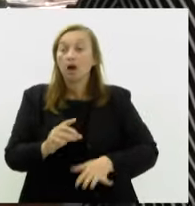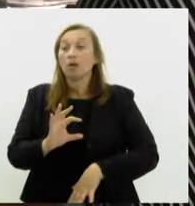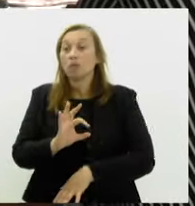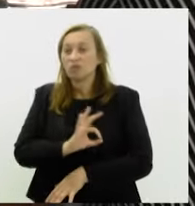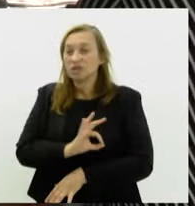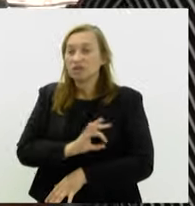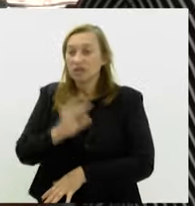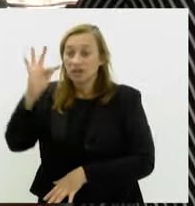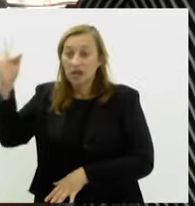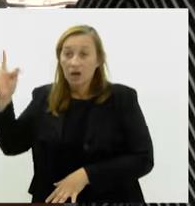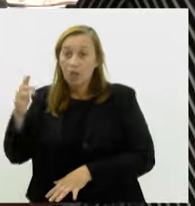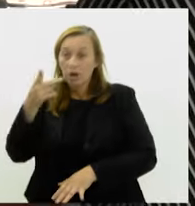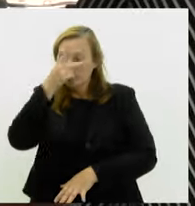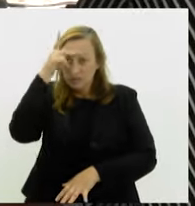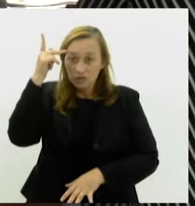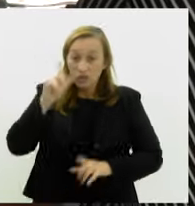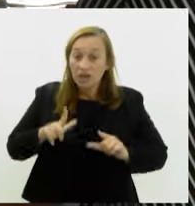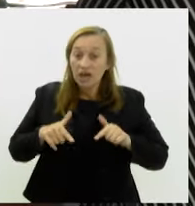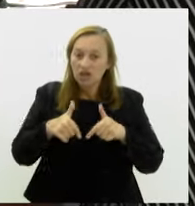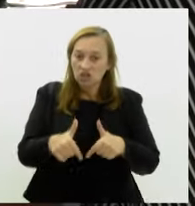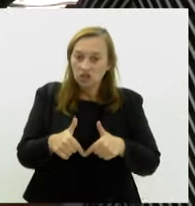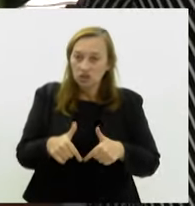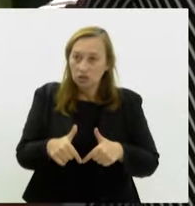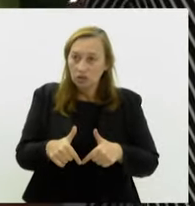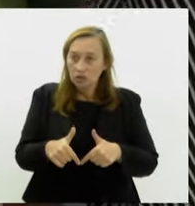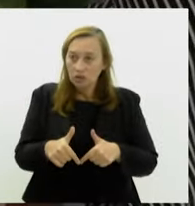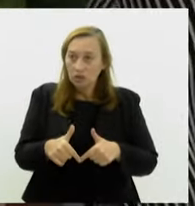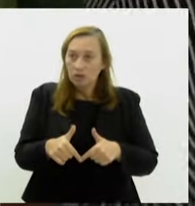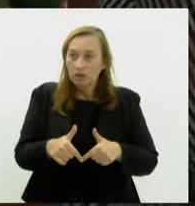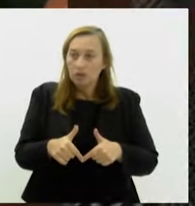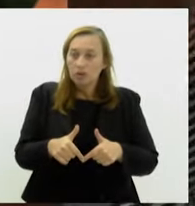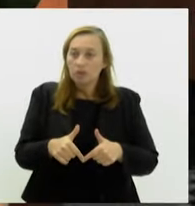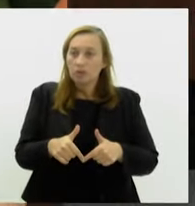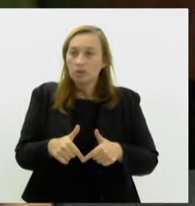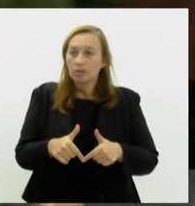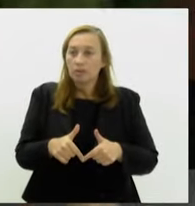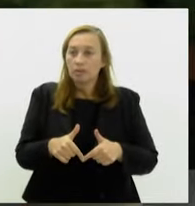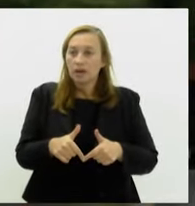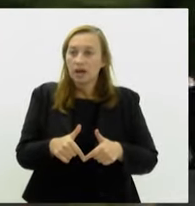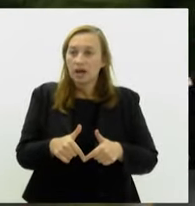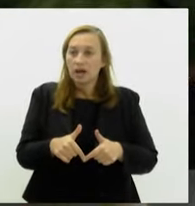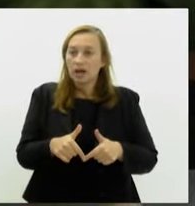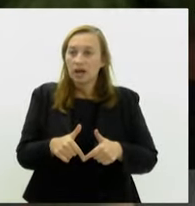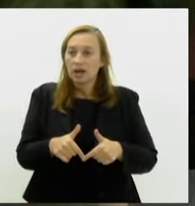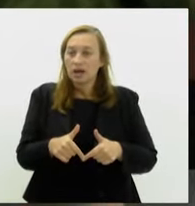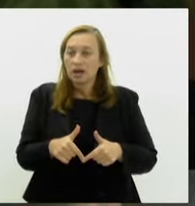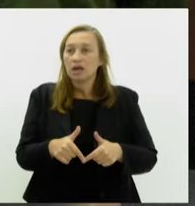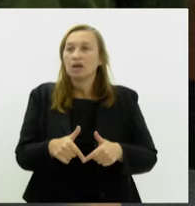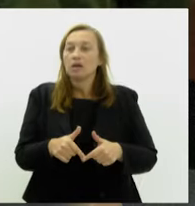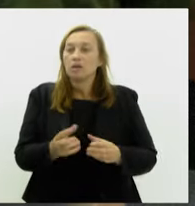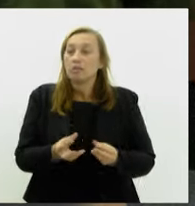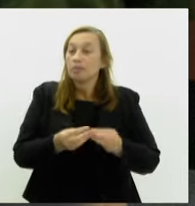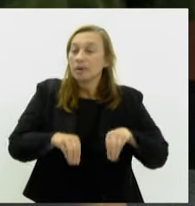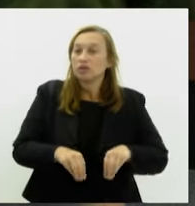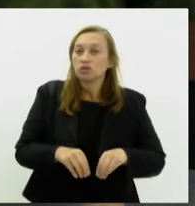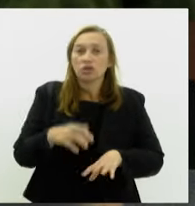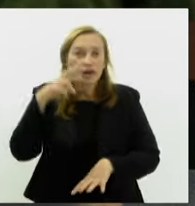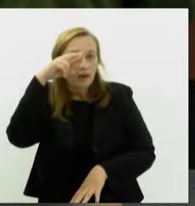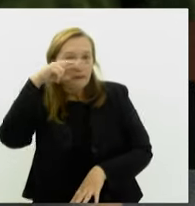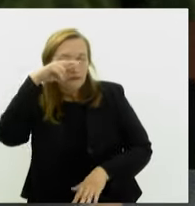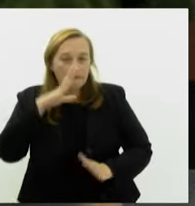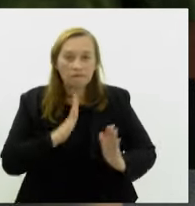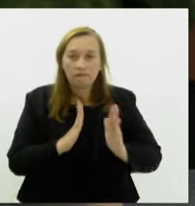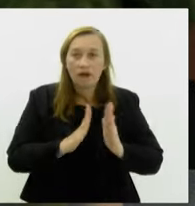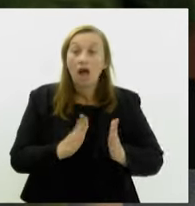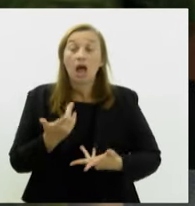atuou de forma permanente para boicotar e sabotar as investigações. A gente